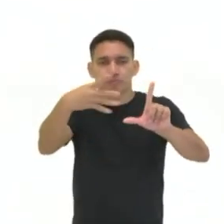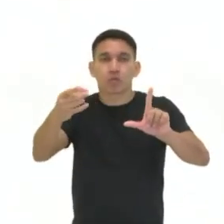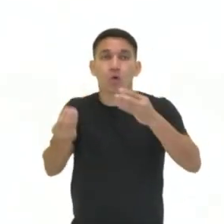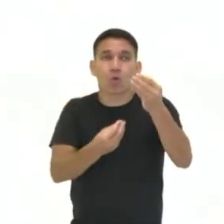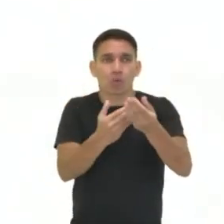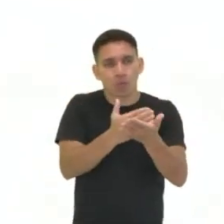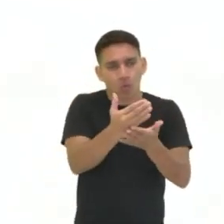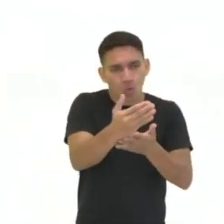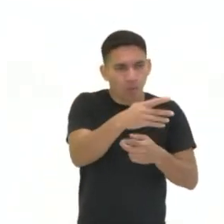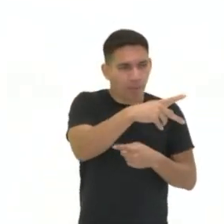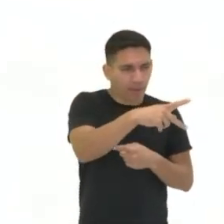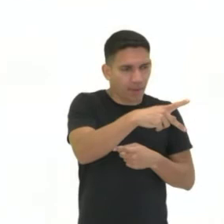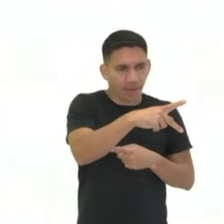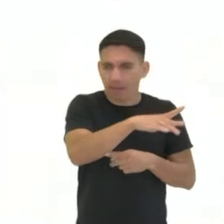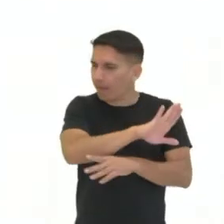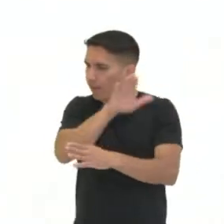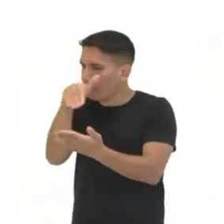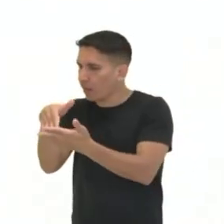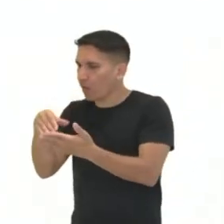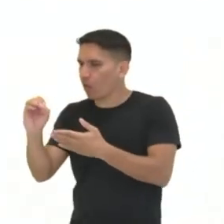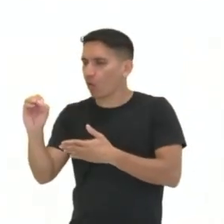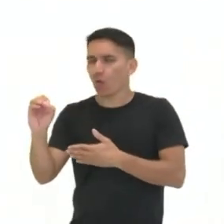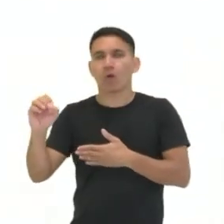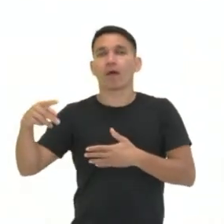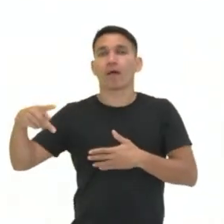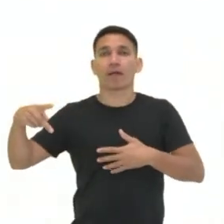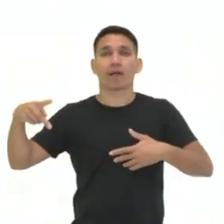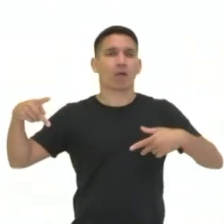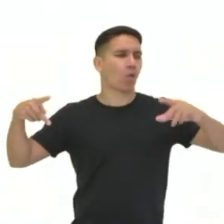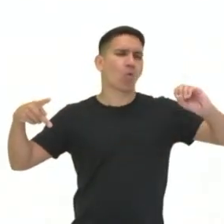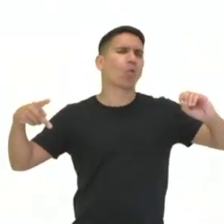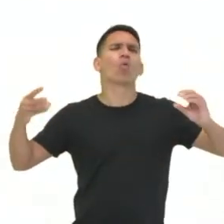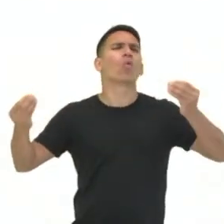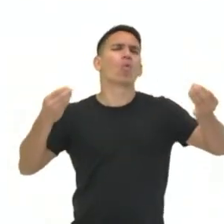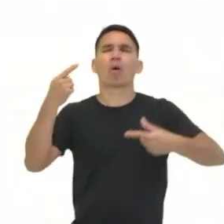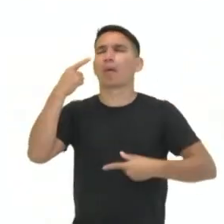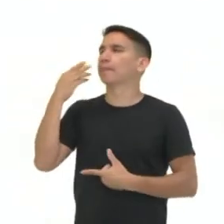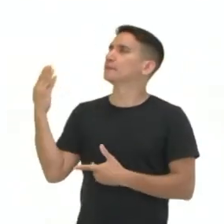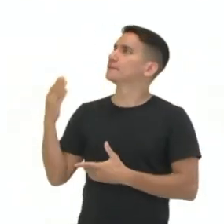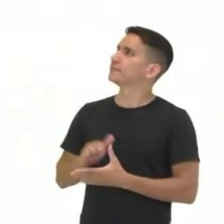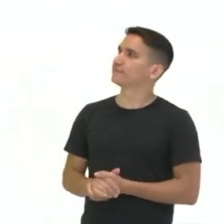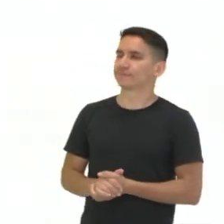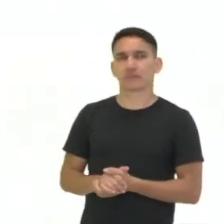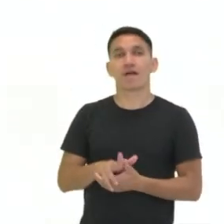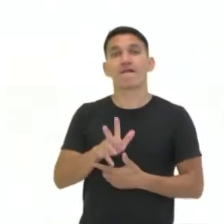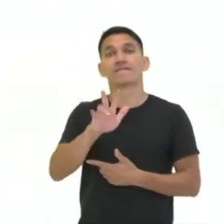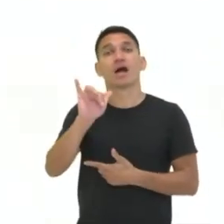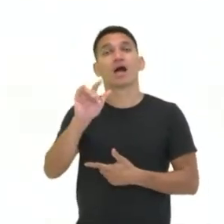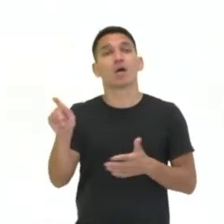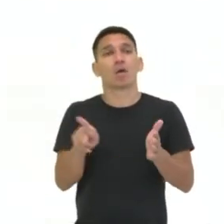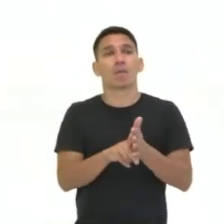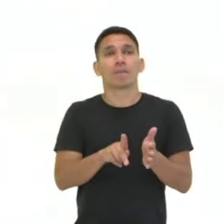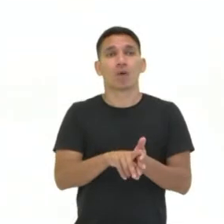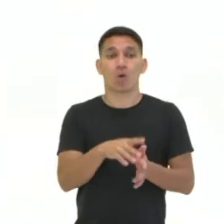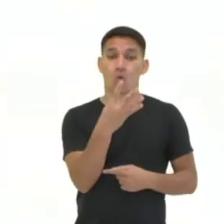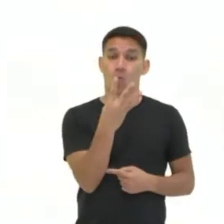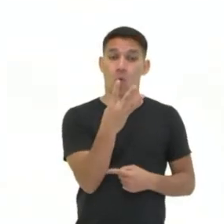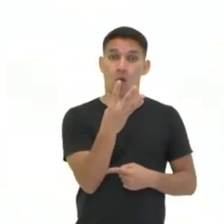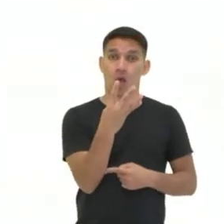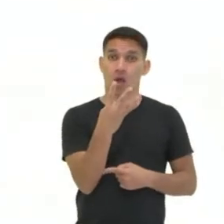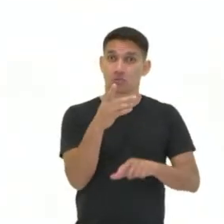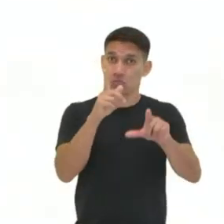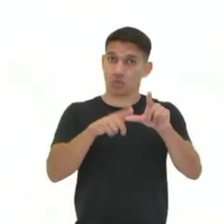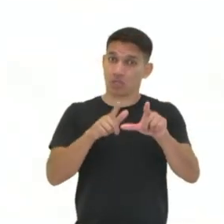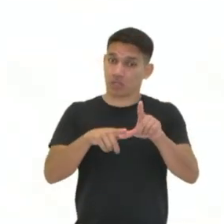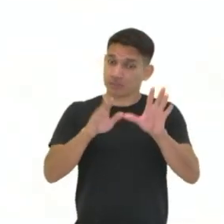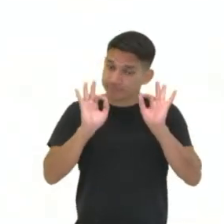P, termina com O. Então neste caso aqui, nós vamos permutar quanto? 4 letras fixas, certo?